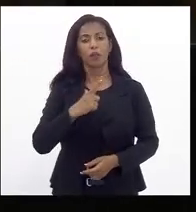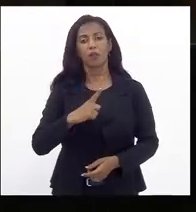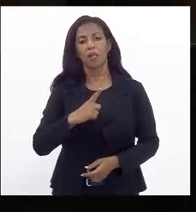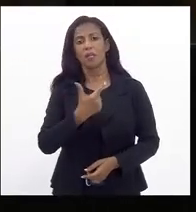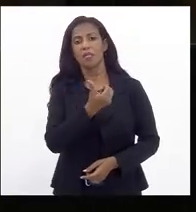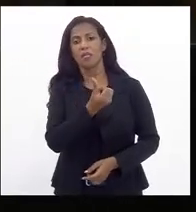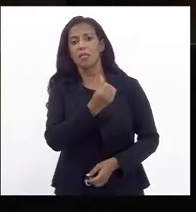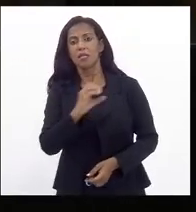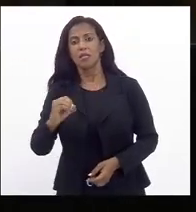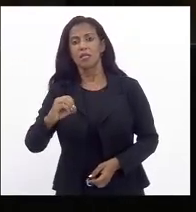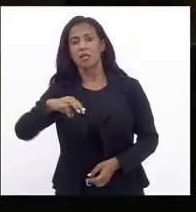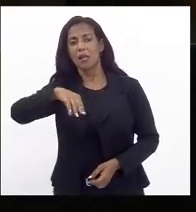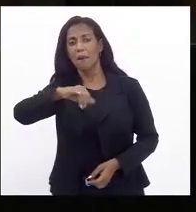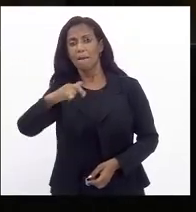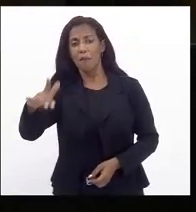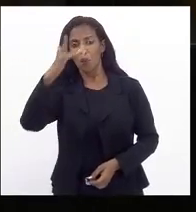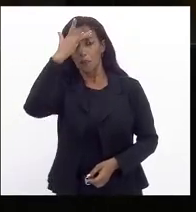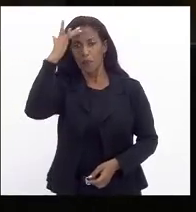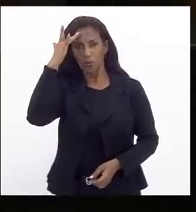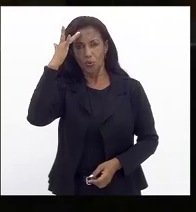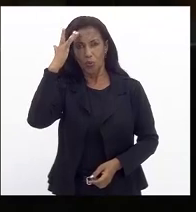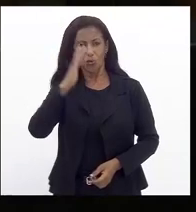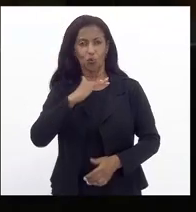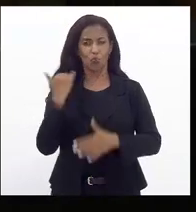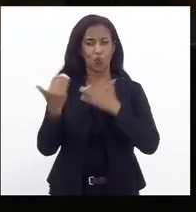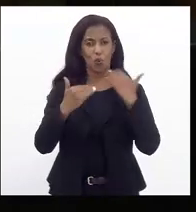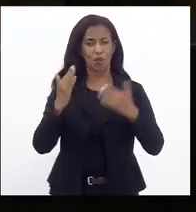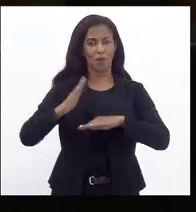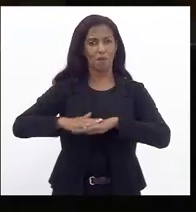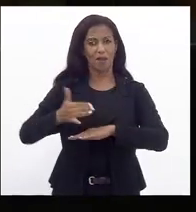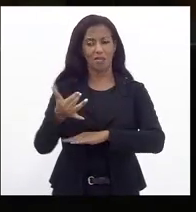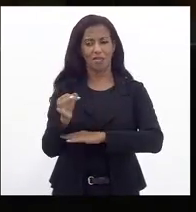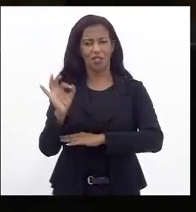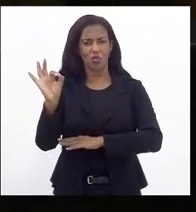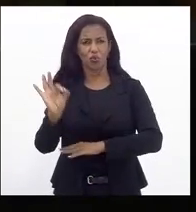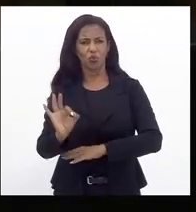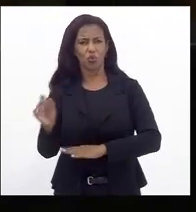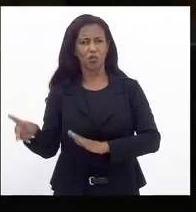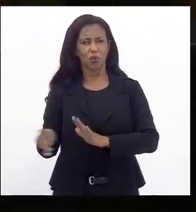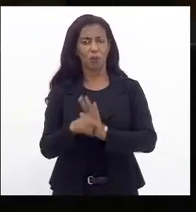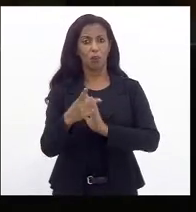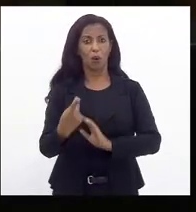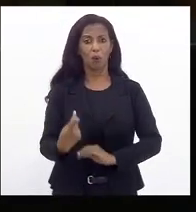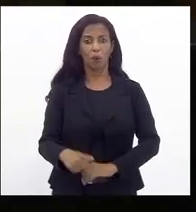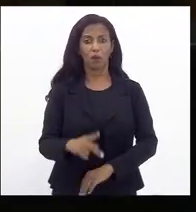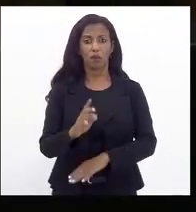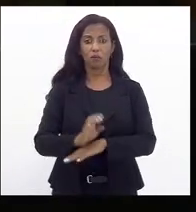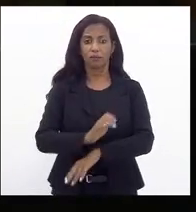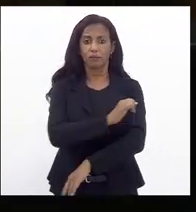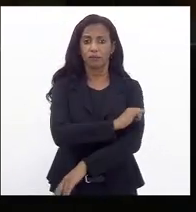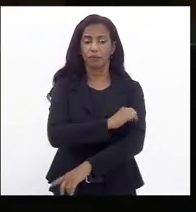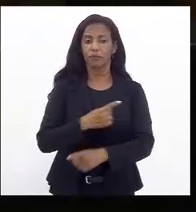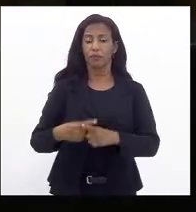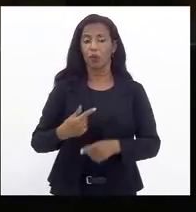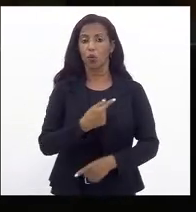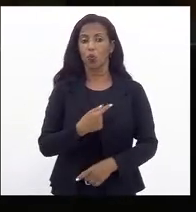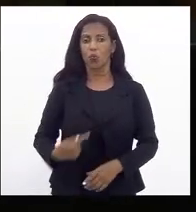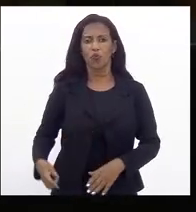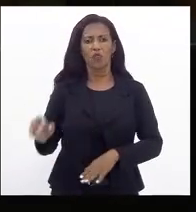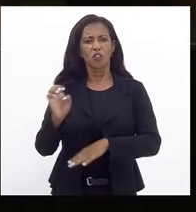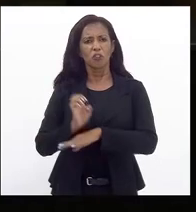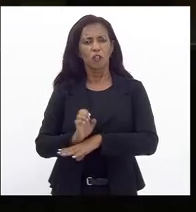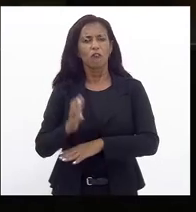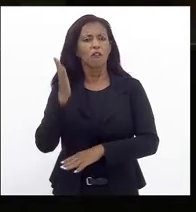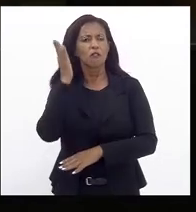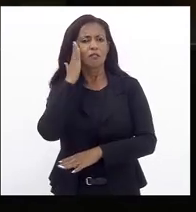e dessas mas e deixe por cento saiu do Rio de Janeiro porque o governo estadual é